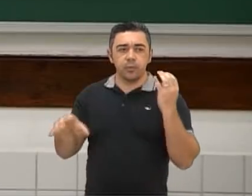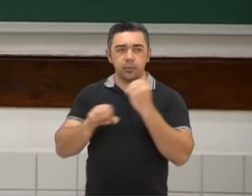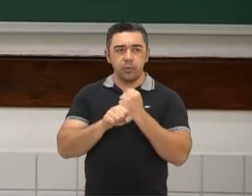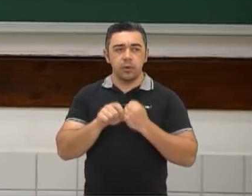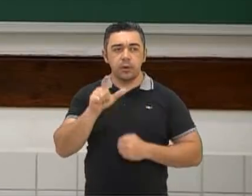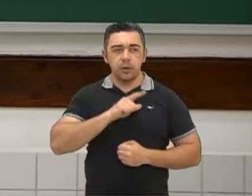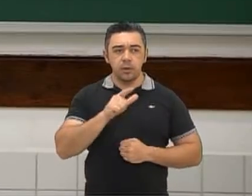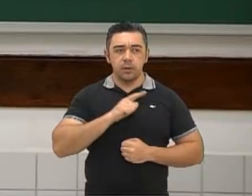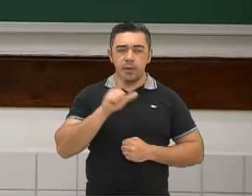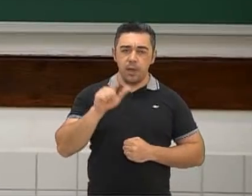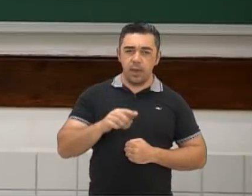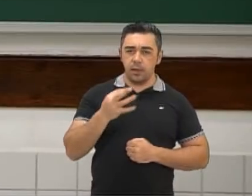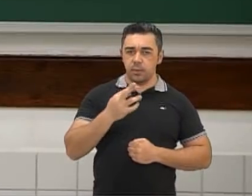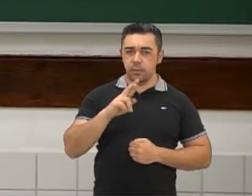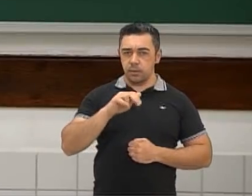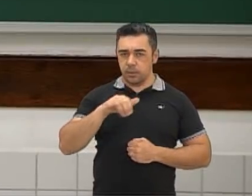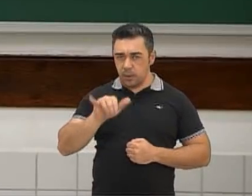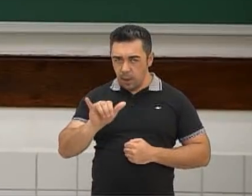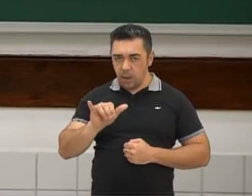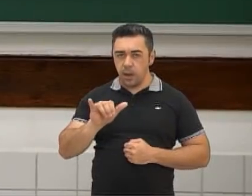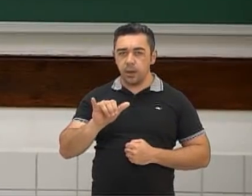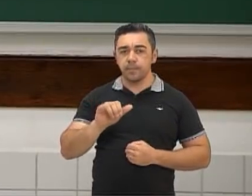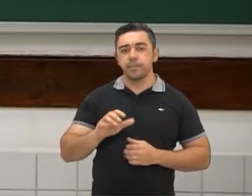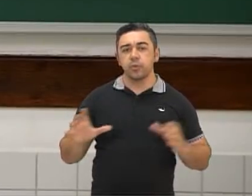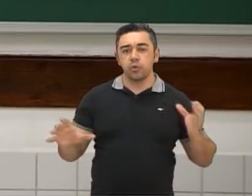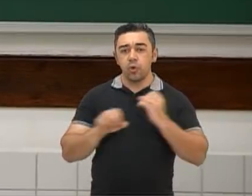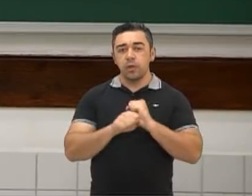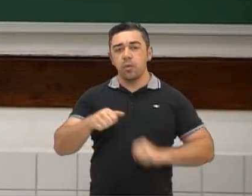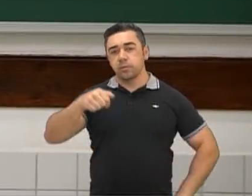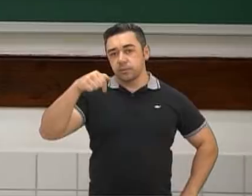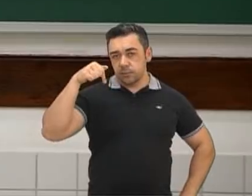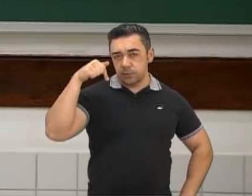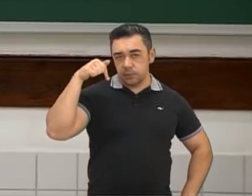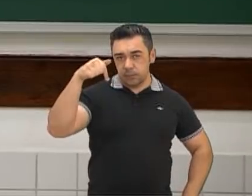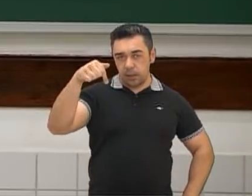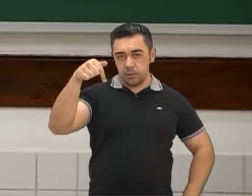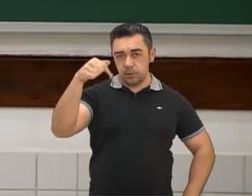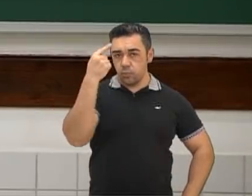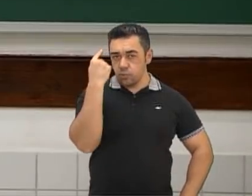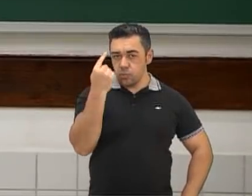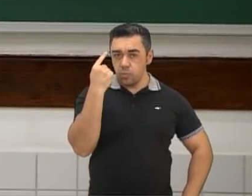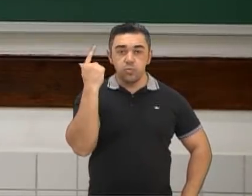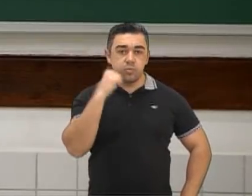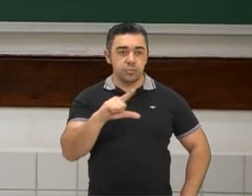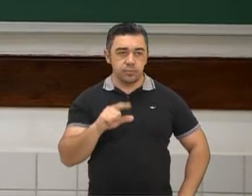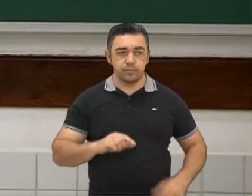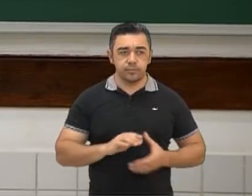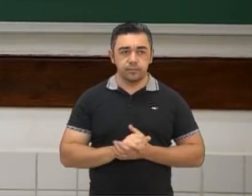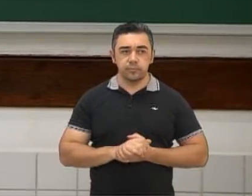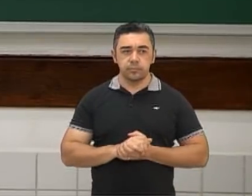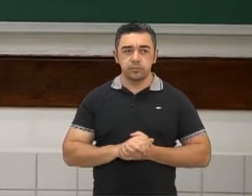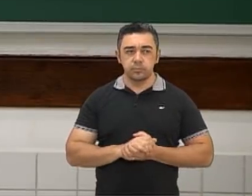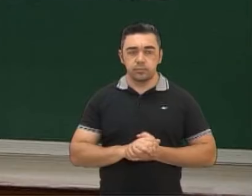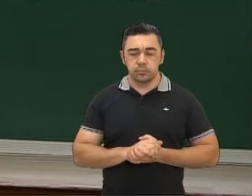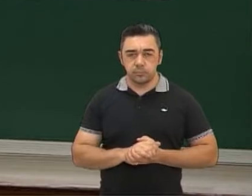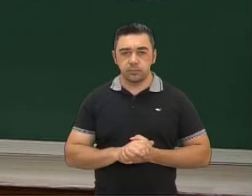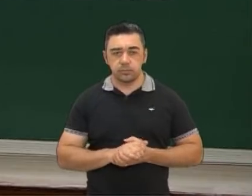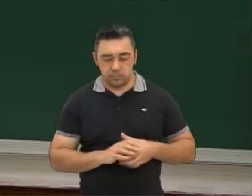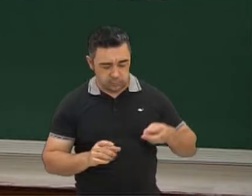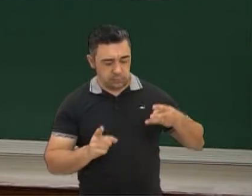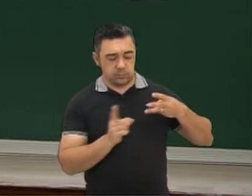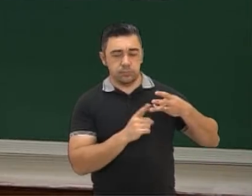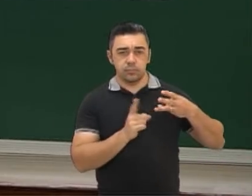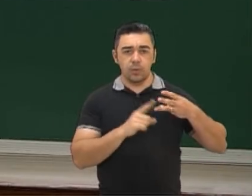try convertido, total de 7 pontos numa única jogada. O